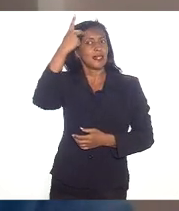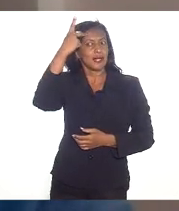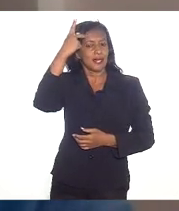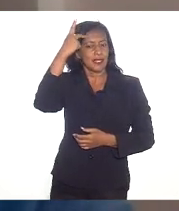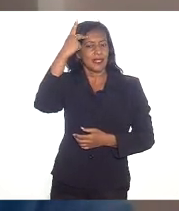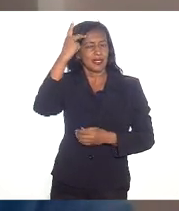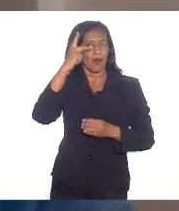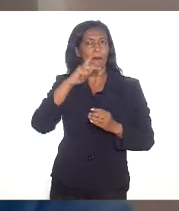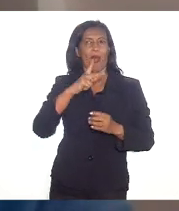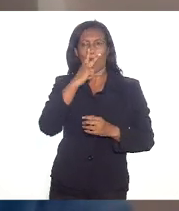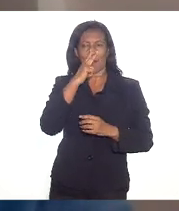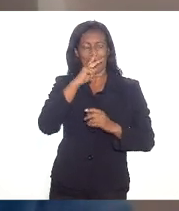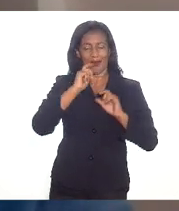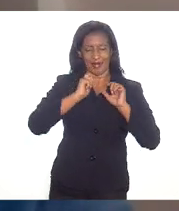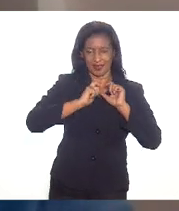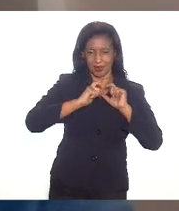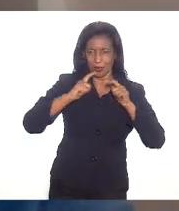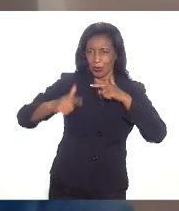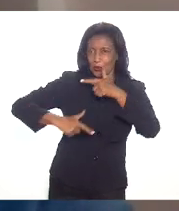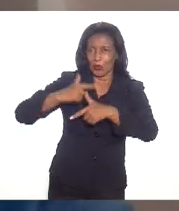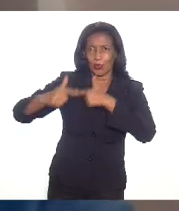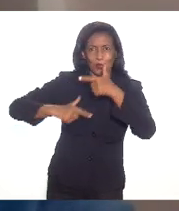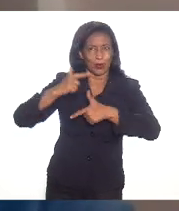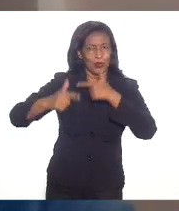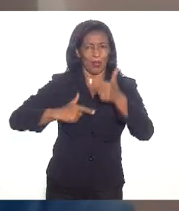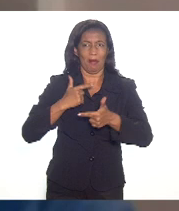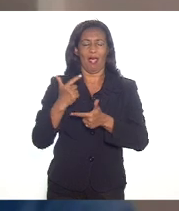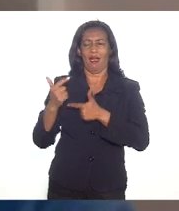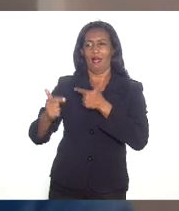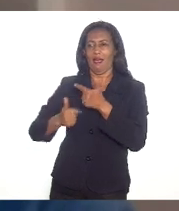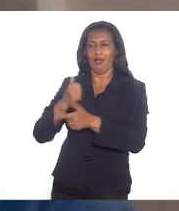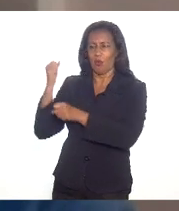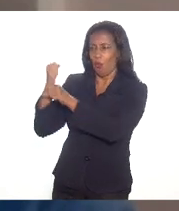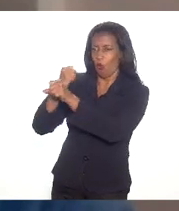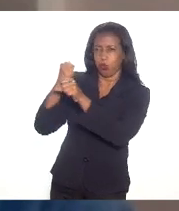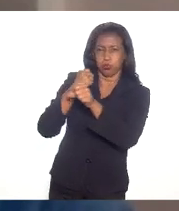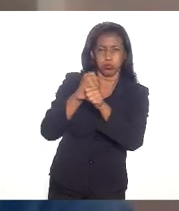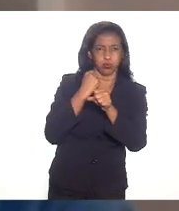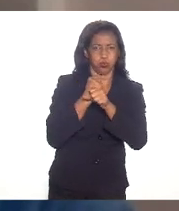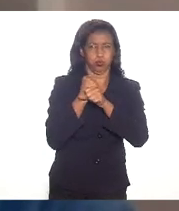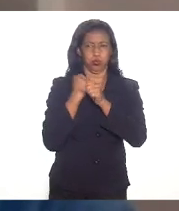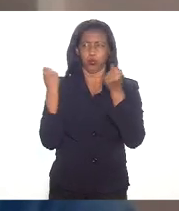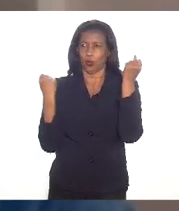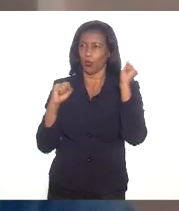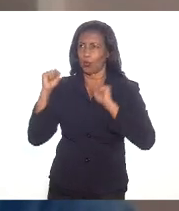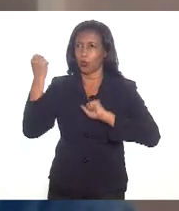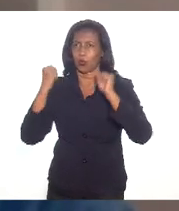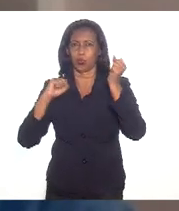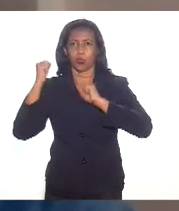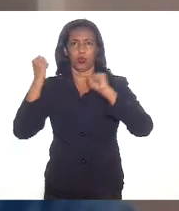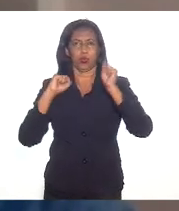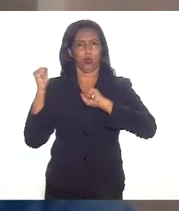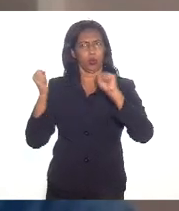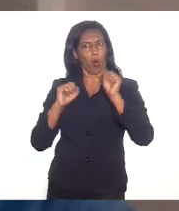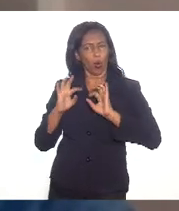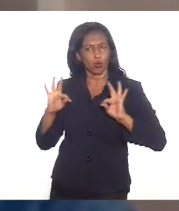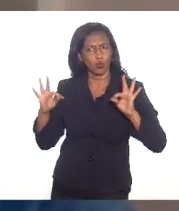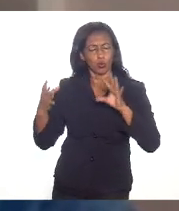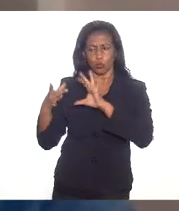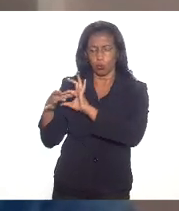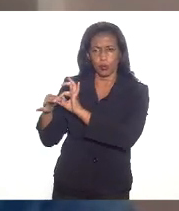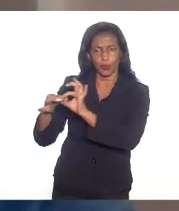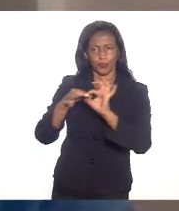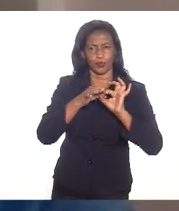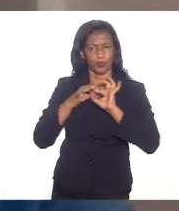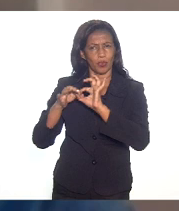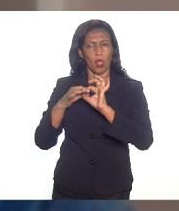vai para São Paulo, mão de obra assalariada, uma indústria que acaba também se articulando junto,